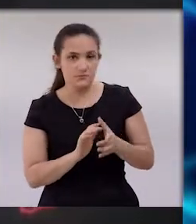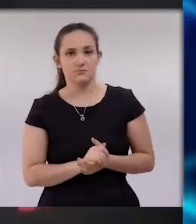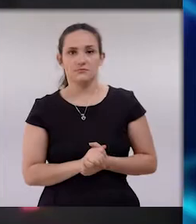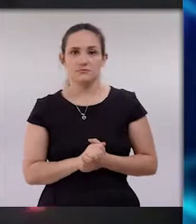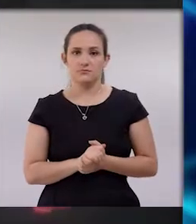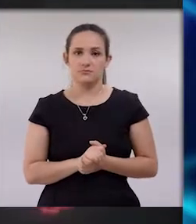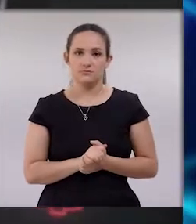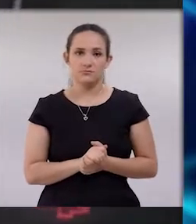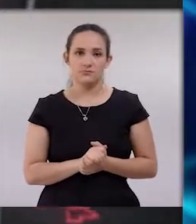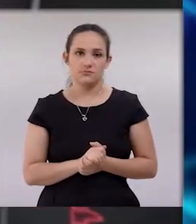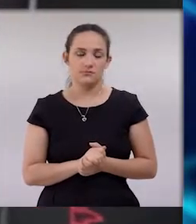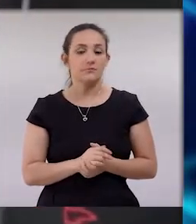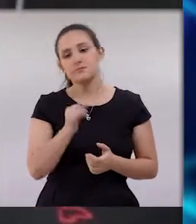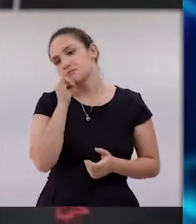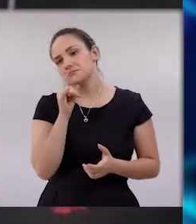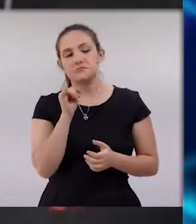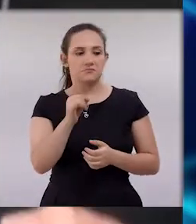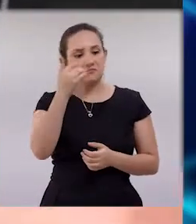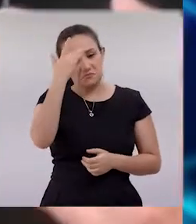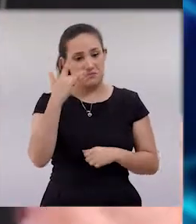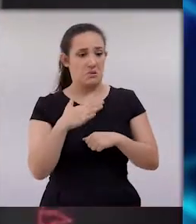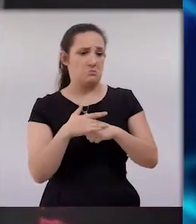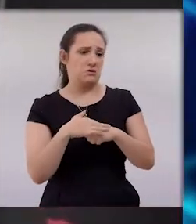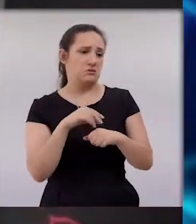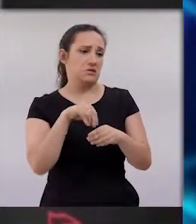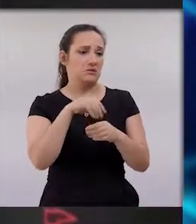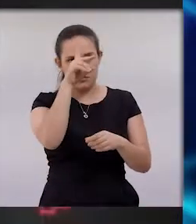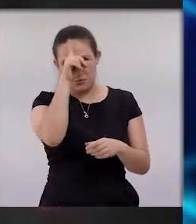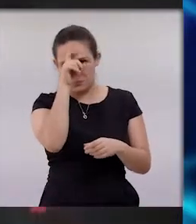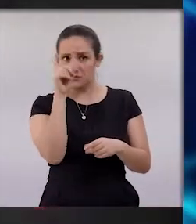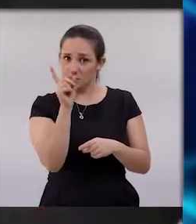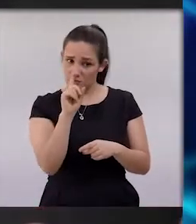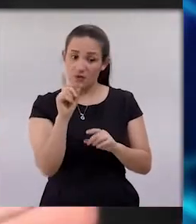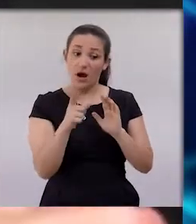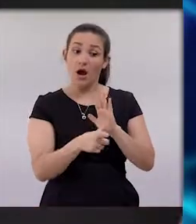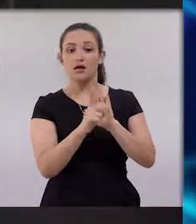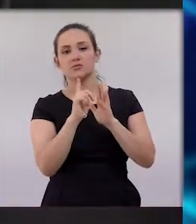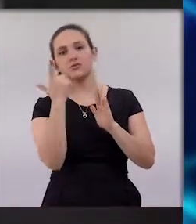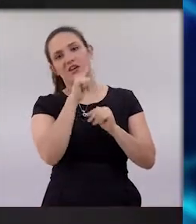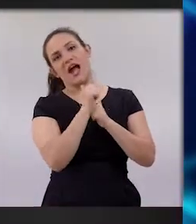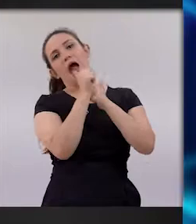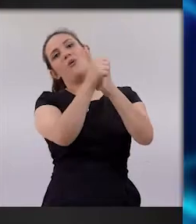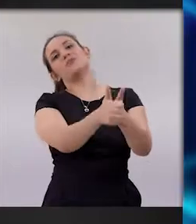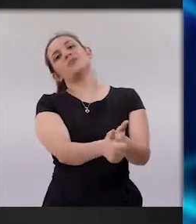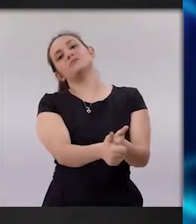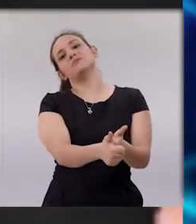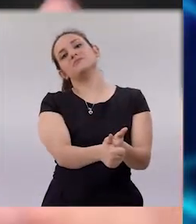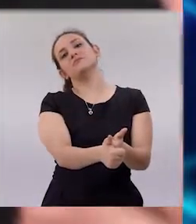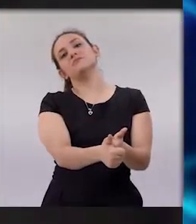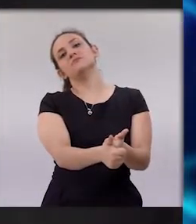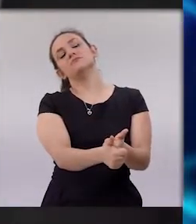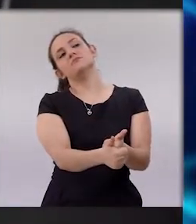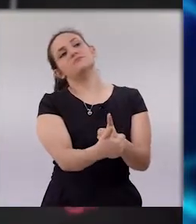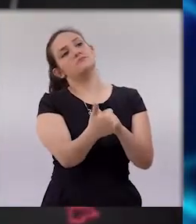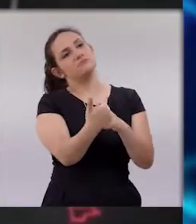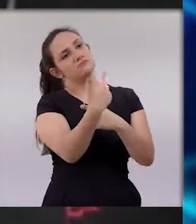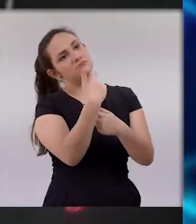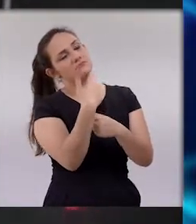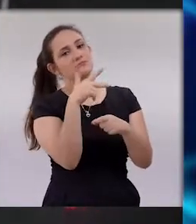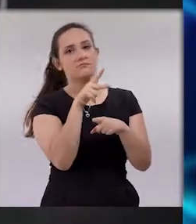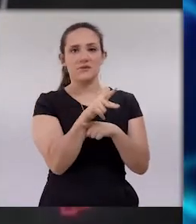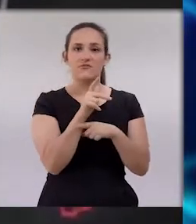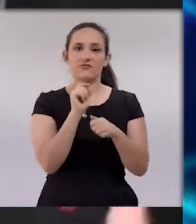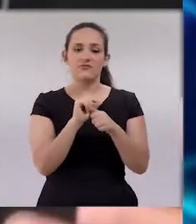está lá no hospital doente, já com patologias graves, e sim monitorar ele adequadamente, utilizando sistemas